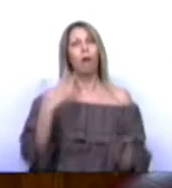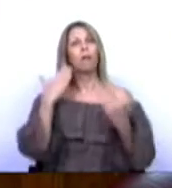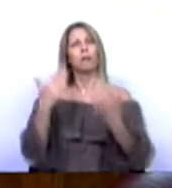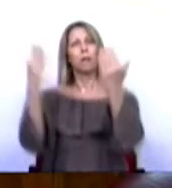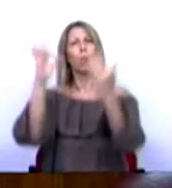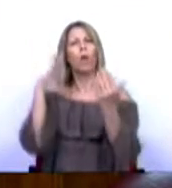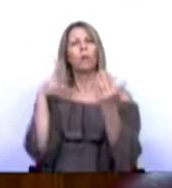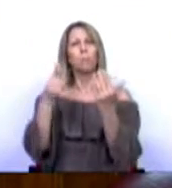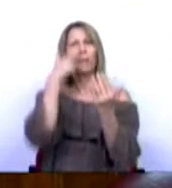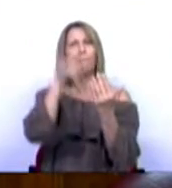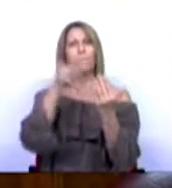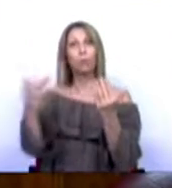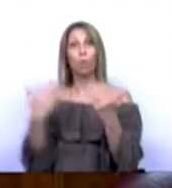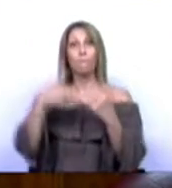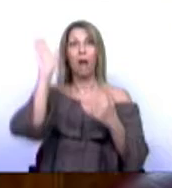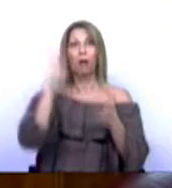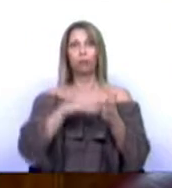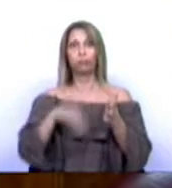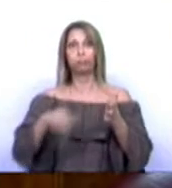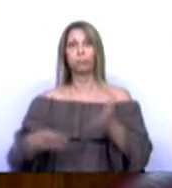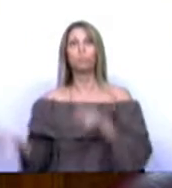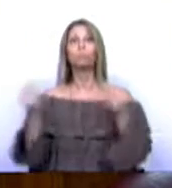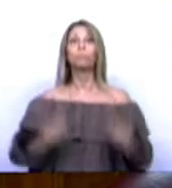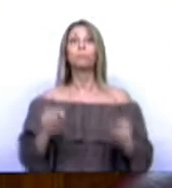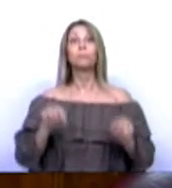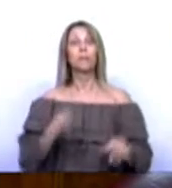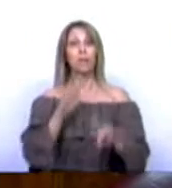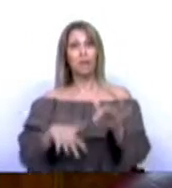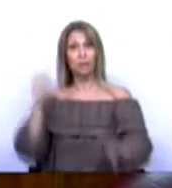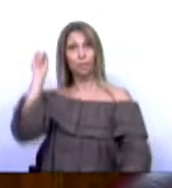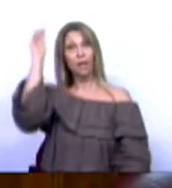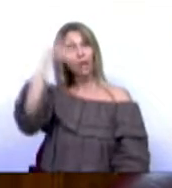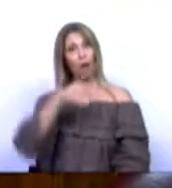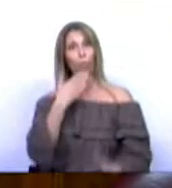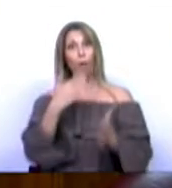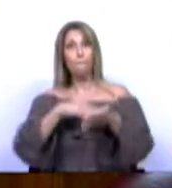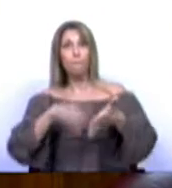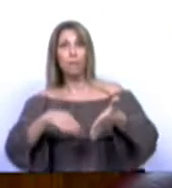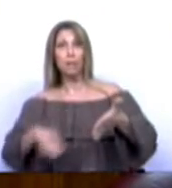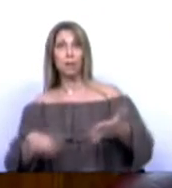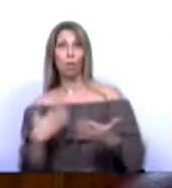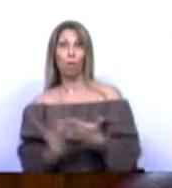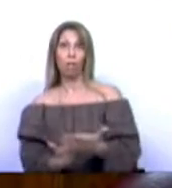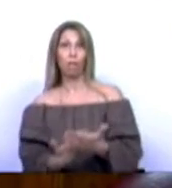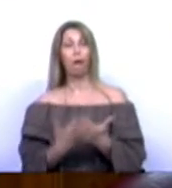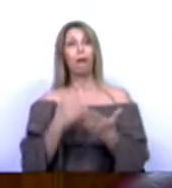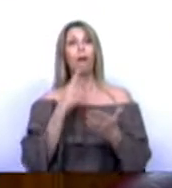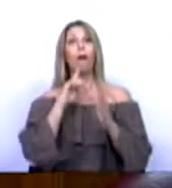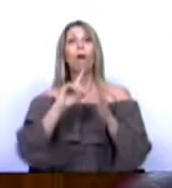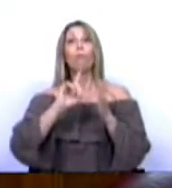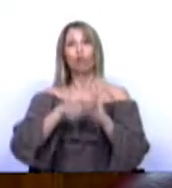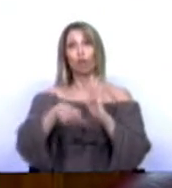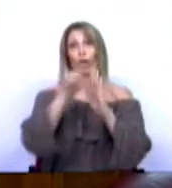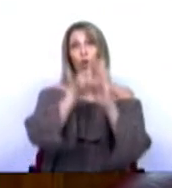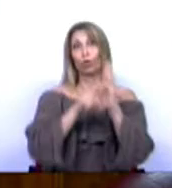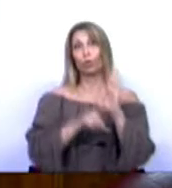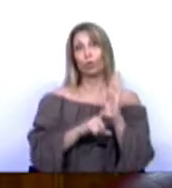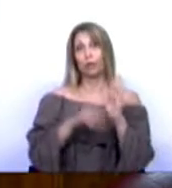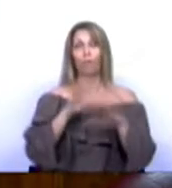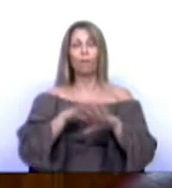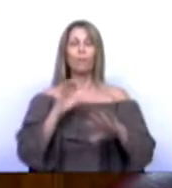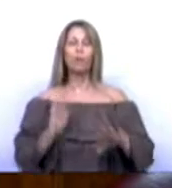que entregaram nesta Assembleia da República a petição, que deu origem a estes projetos de resolução, e reiteramos a necessidade